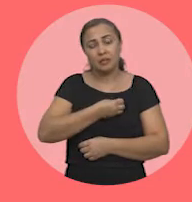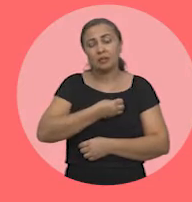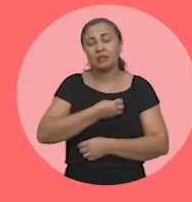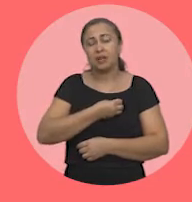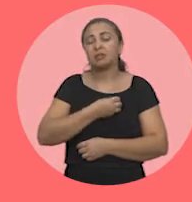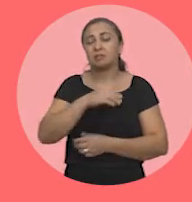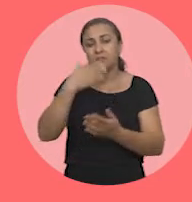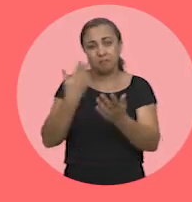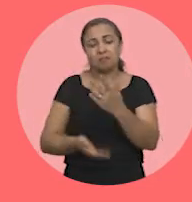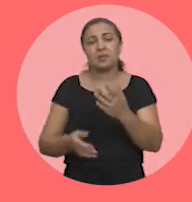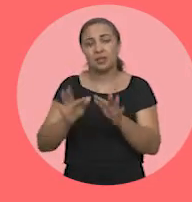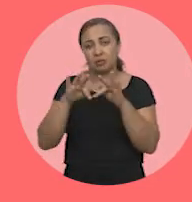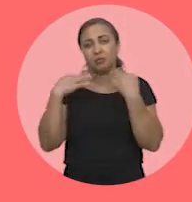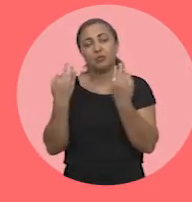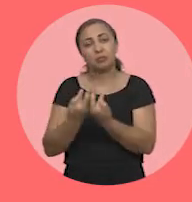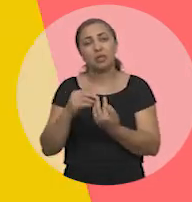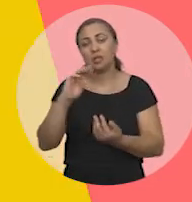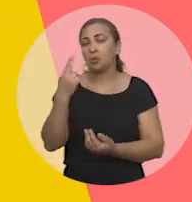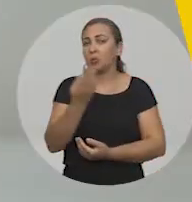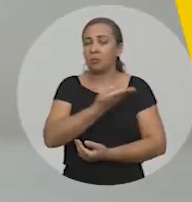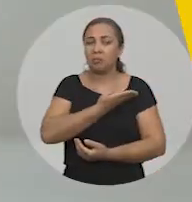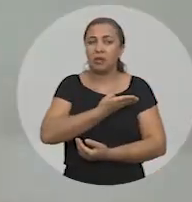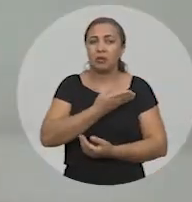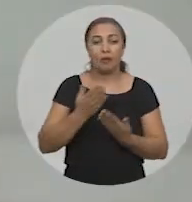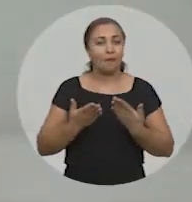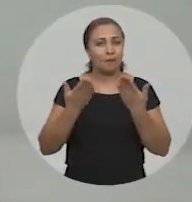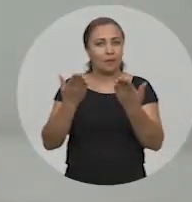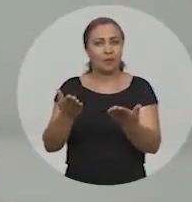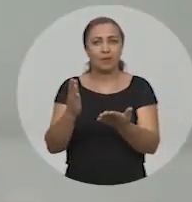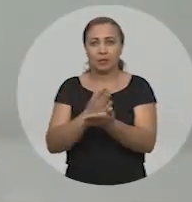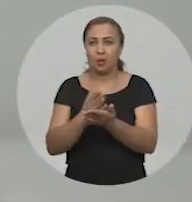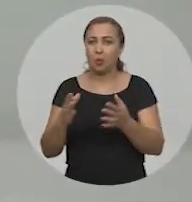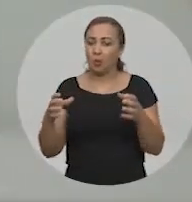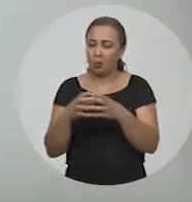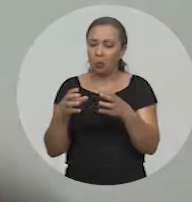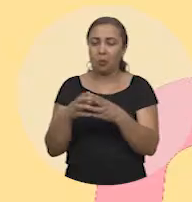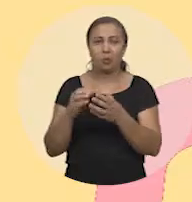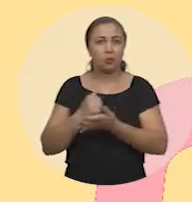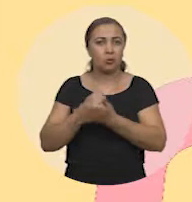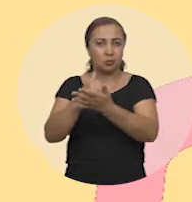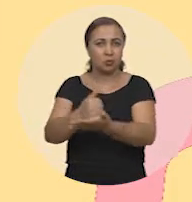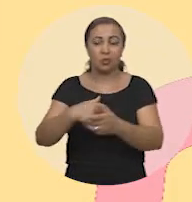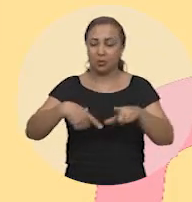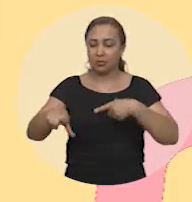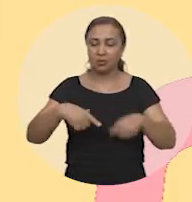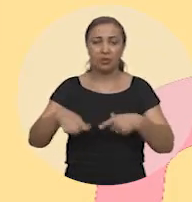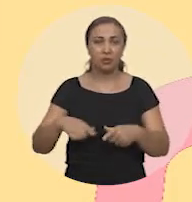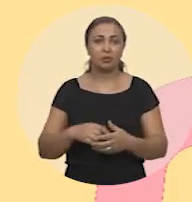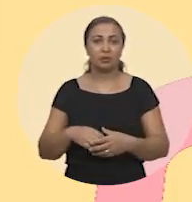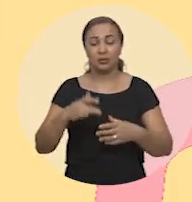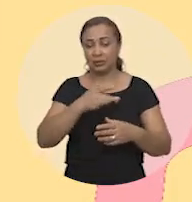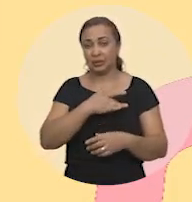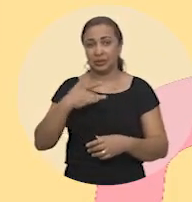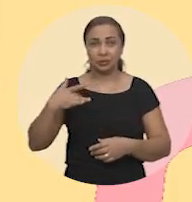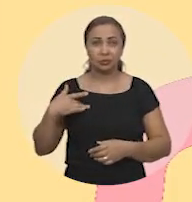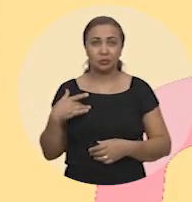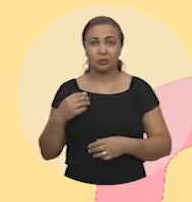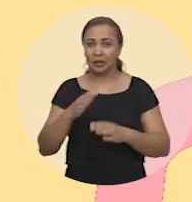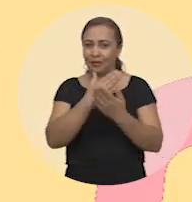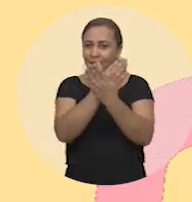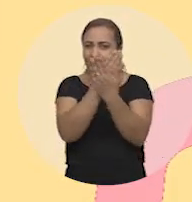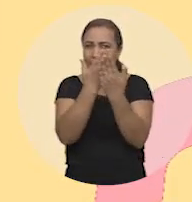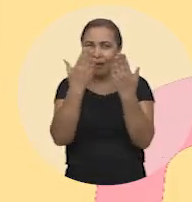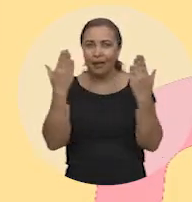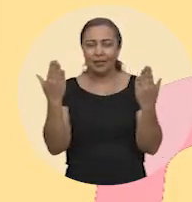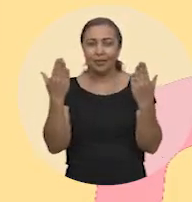que vivenciaram, né, situações de luto. Eu também ofereceu alguns grupos, né, de apoio a trabalhadores da saúde que estavam na